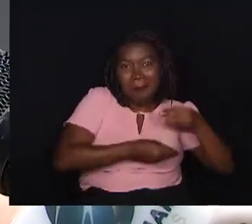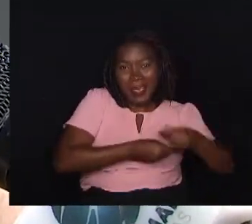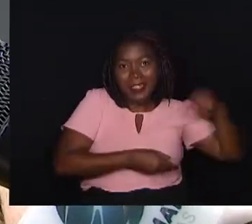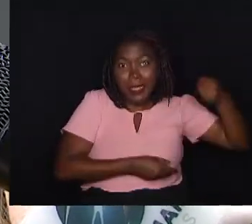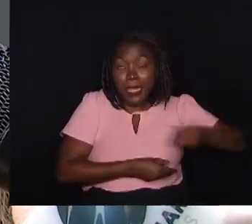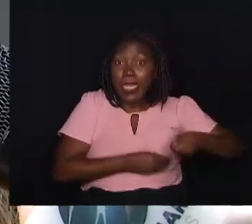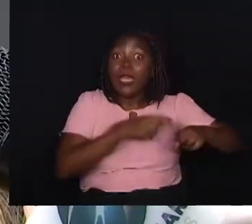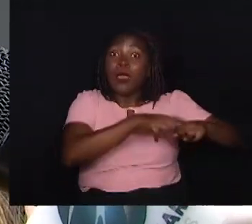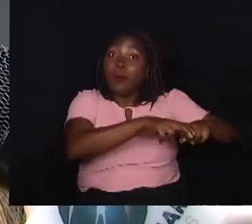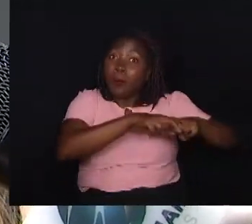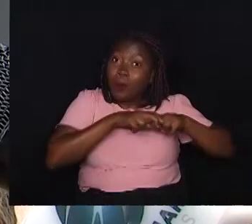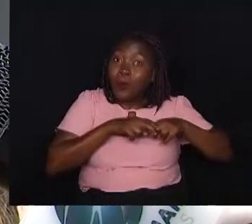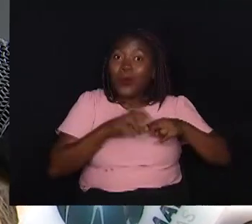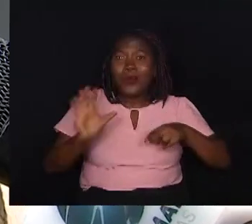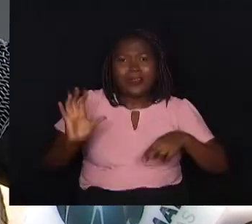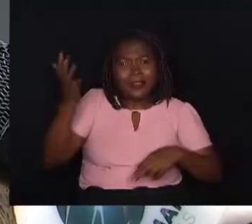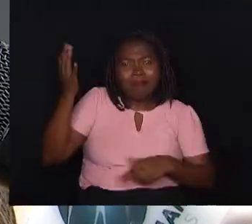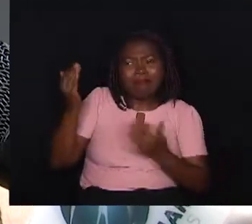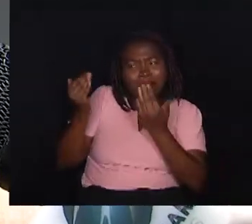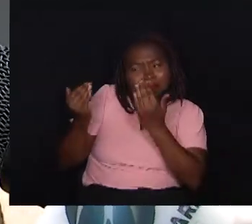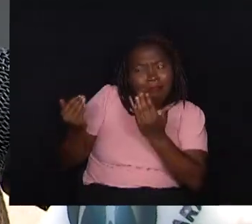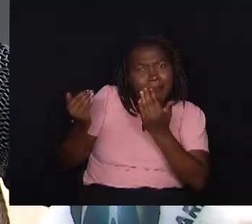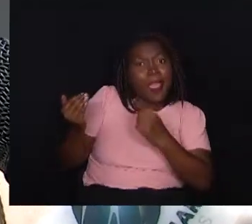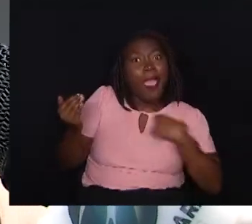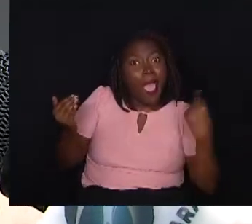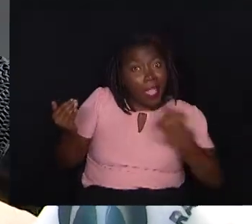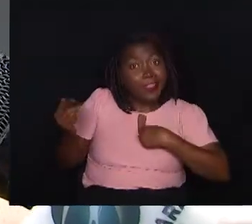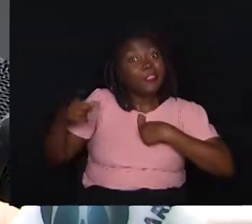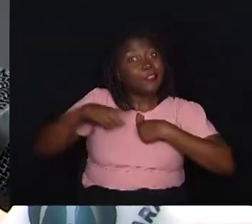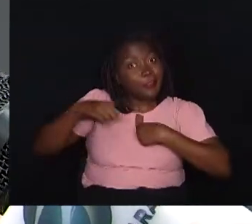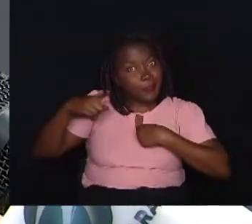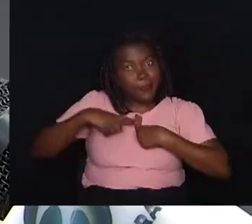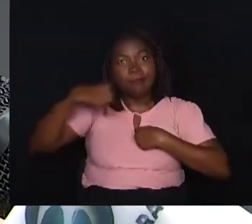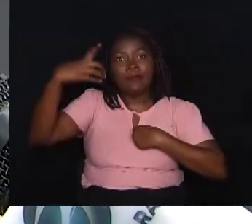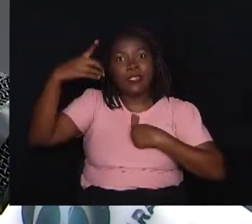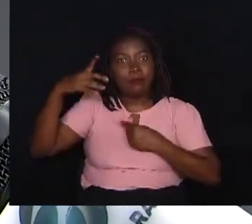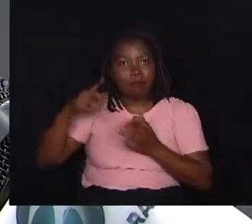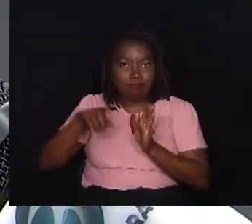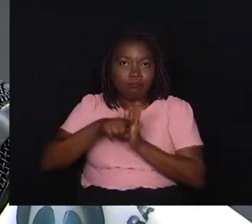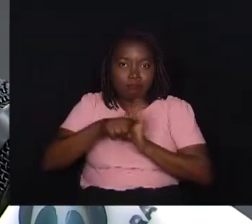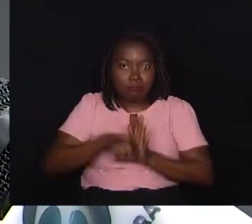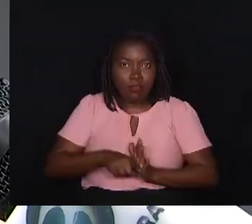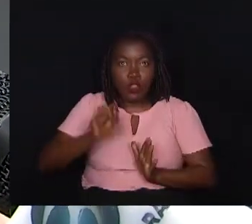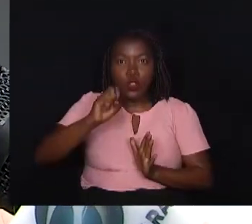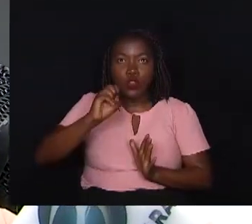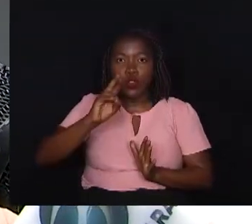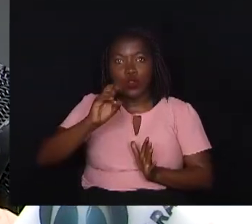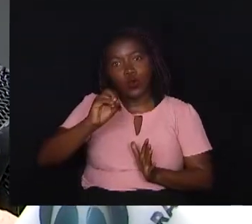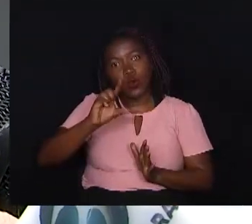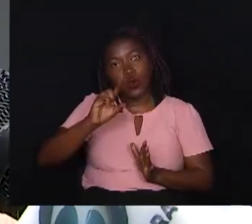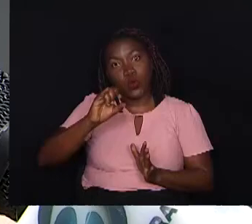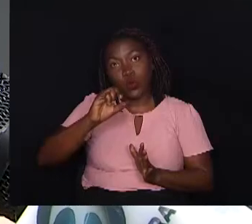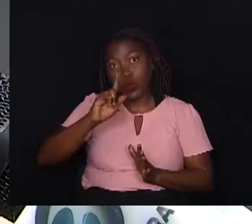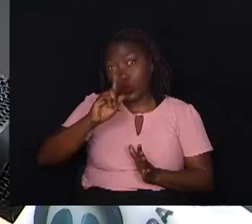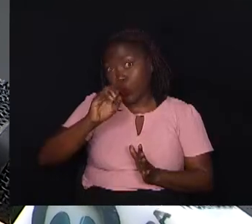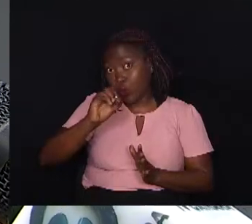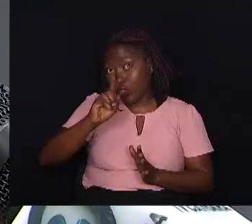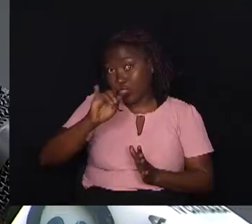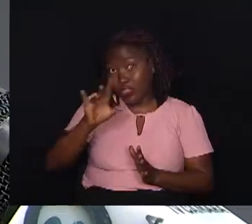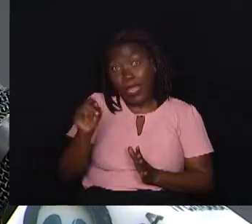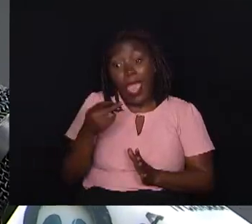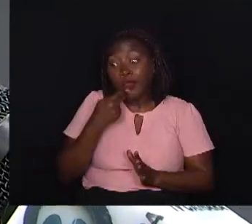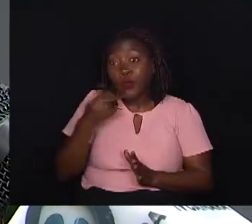impositiva, justamente para aqueles casos duvidosos a gente ter a sorologia. A sorologia, ela não diz